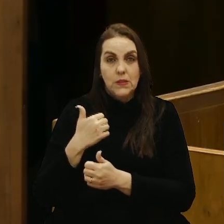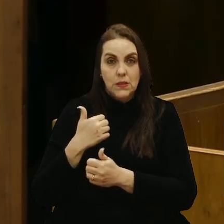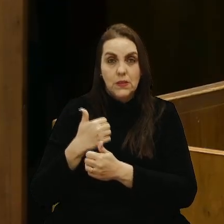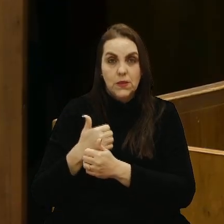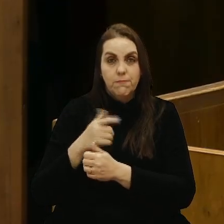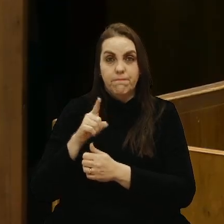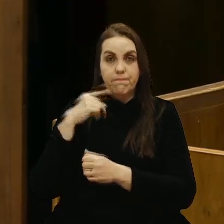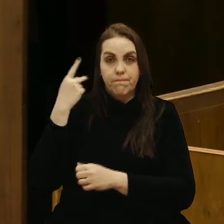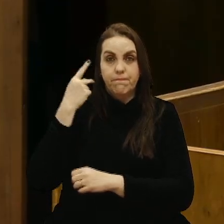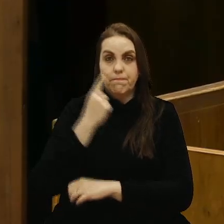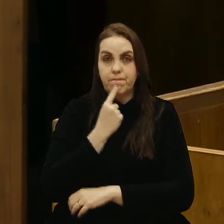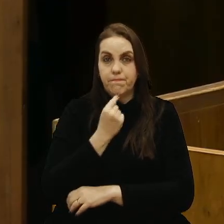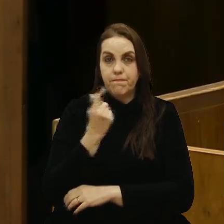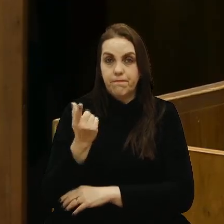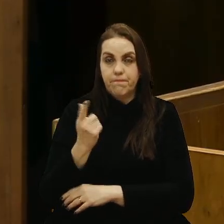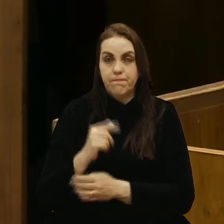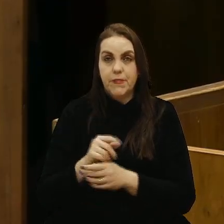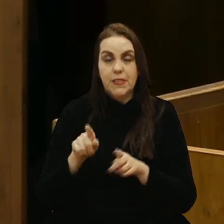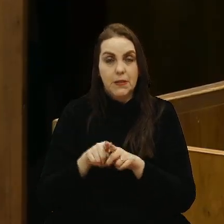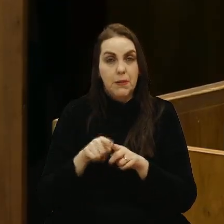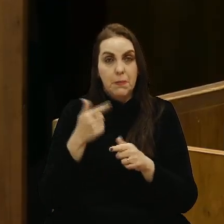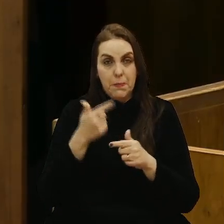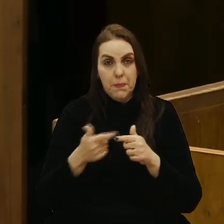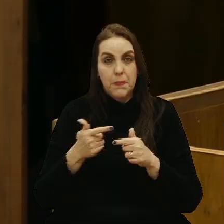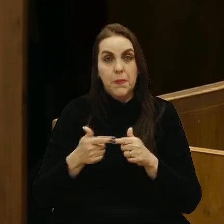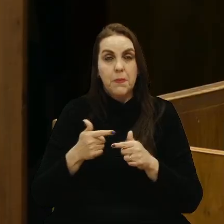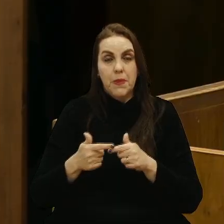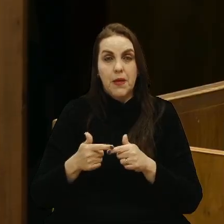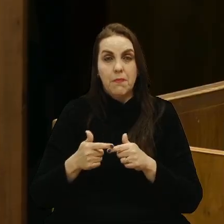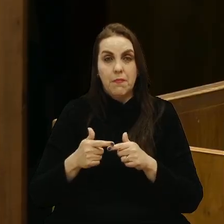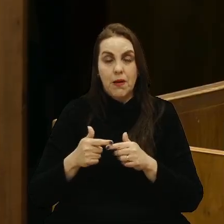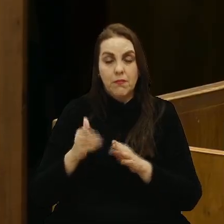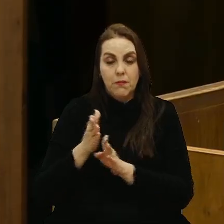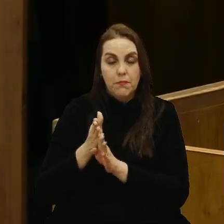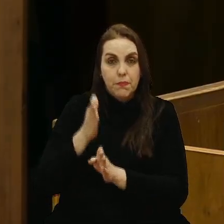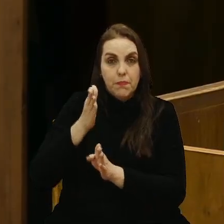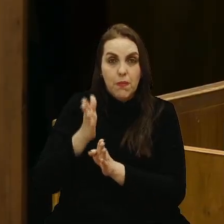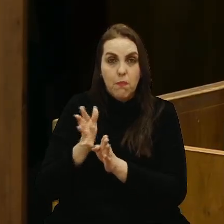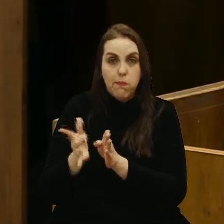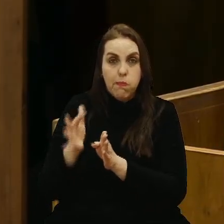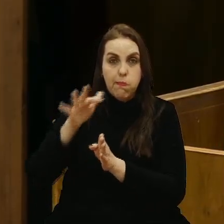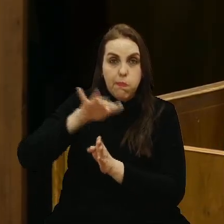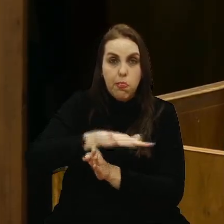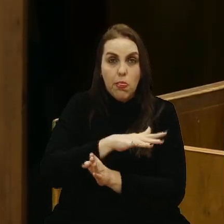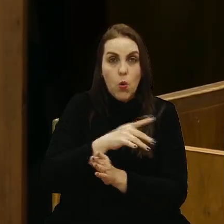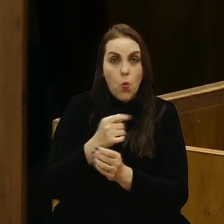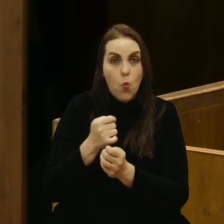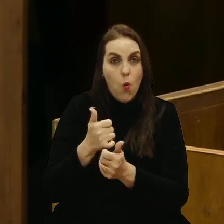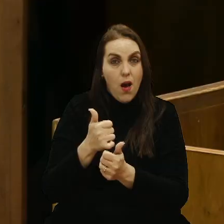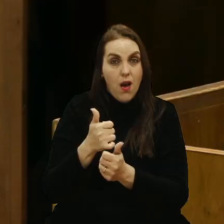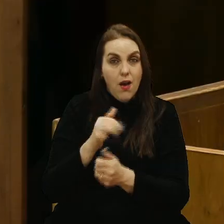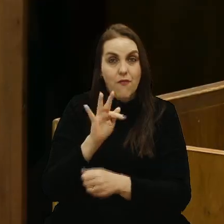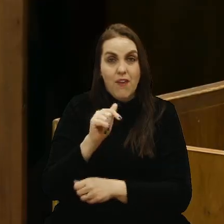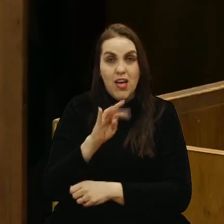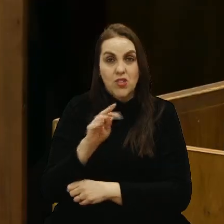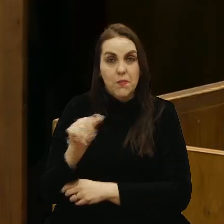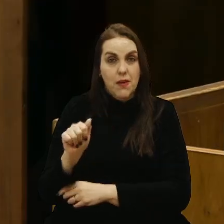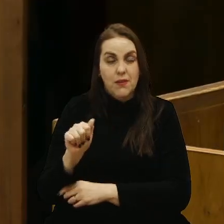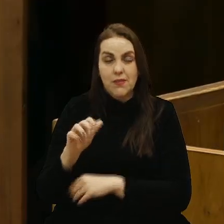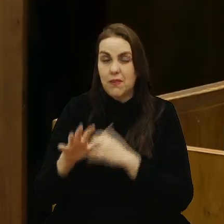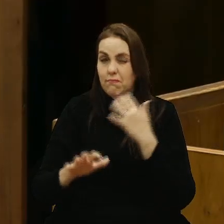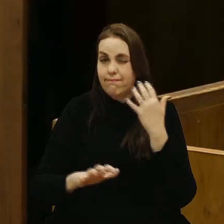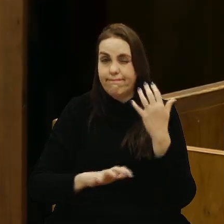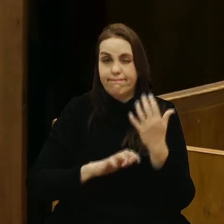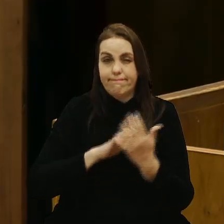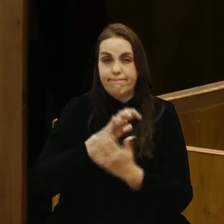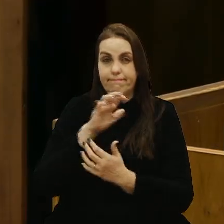Ex, do problema com a represa ali do Fátima. Isso foi o caos,